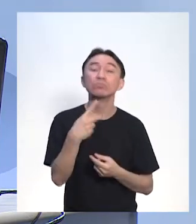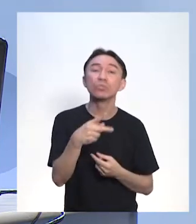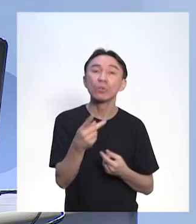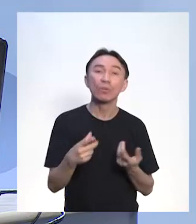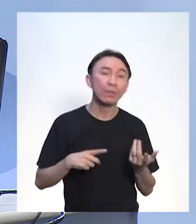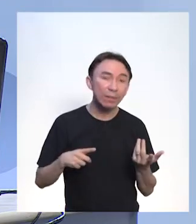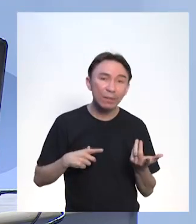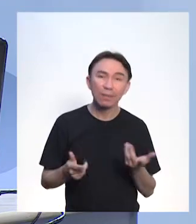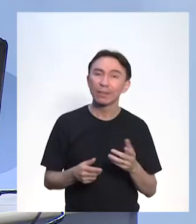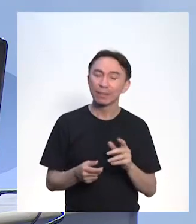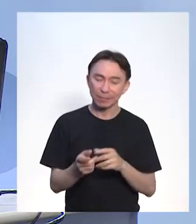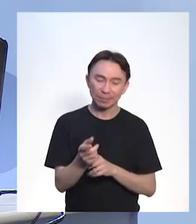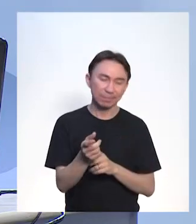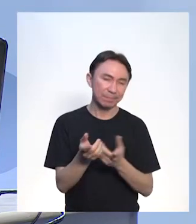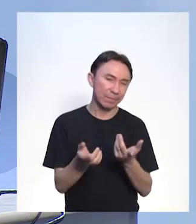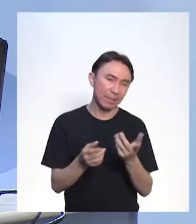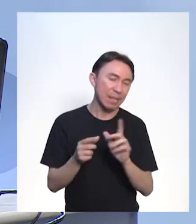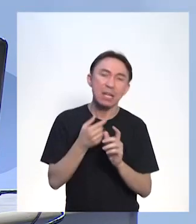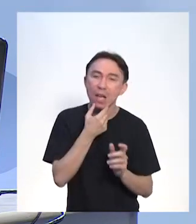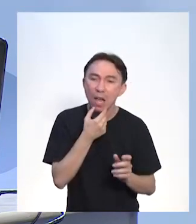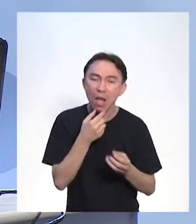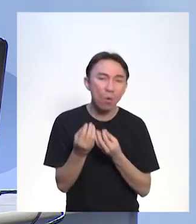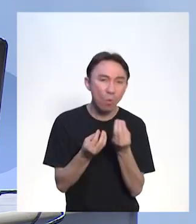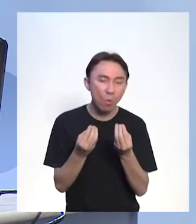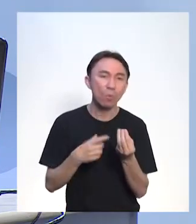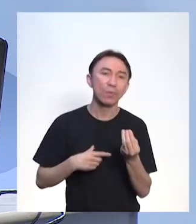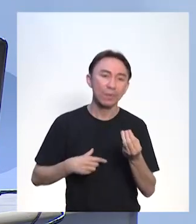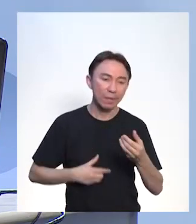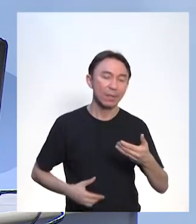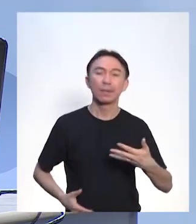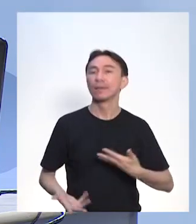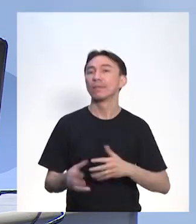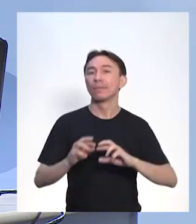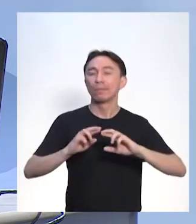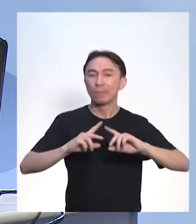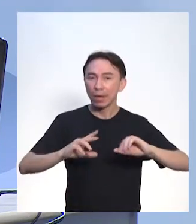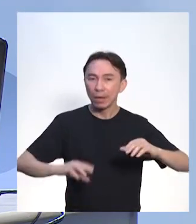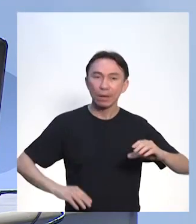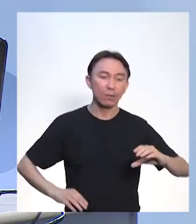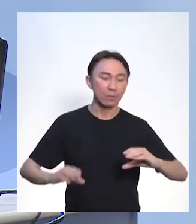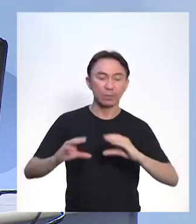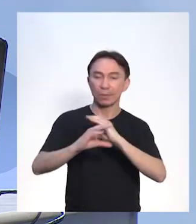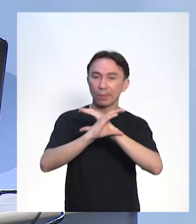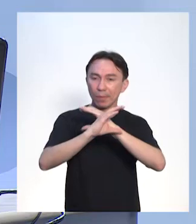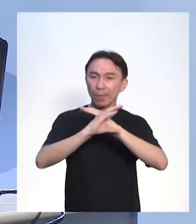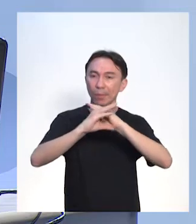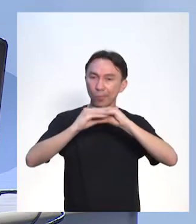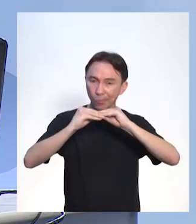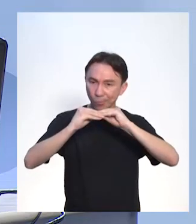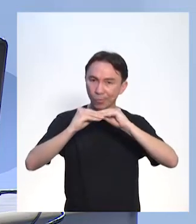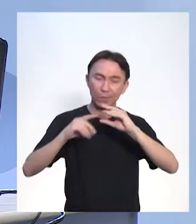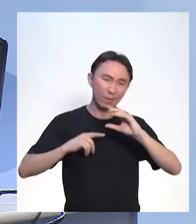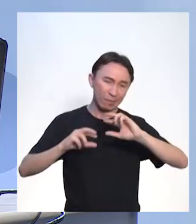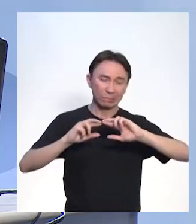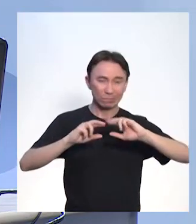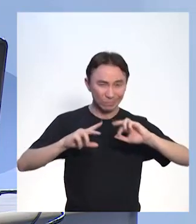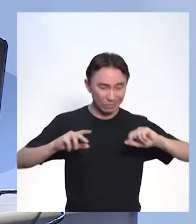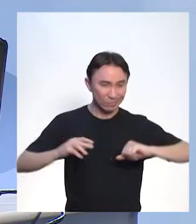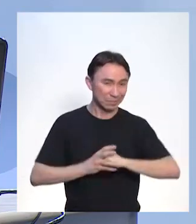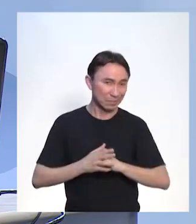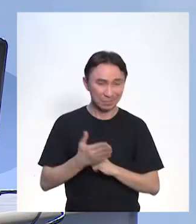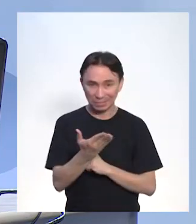você vai ter os conectivos, você tem as estruturas que você pode montar para o seu texto ficar mais forte. É lógico, não é para você ficar só em